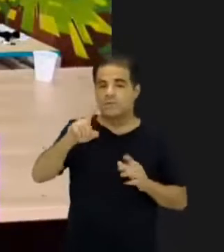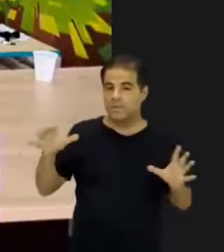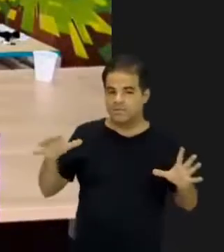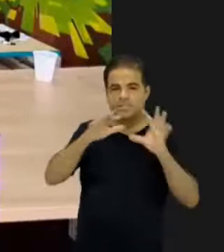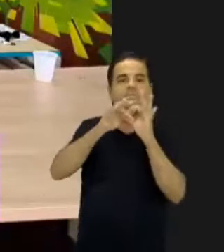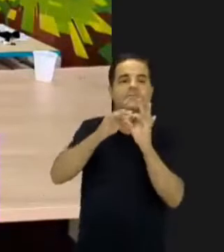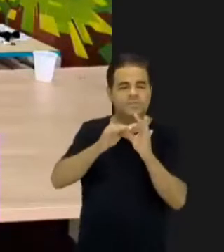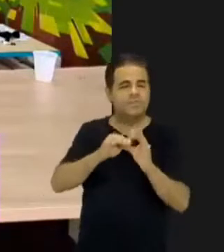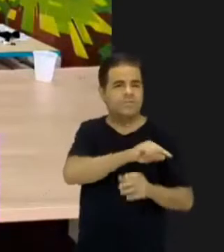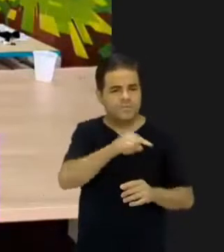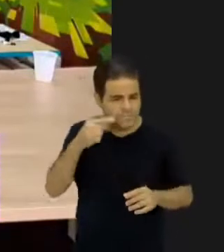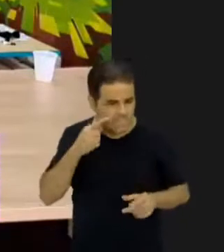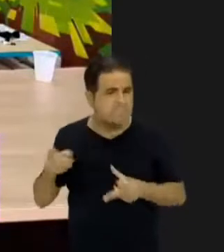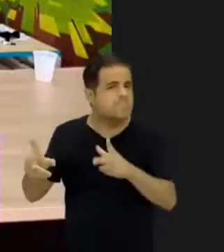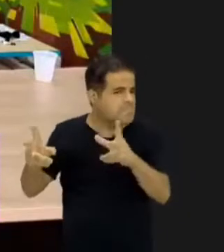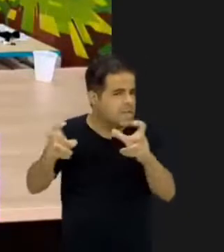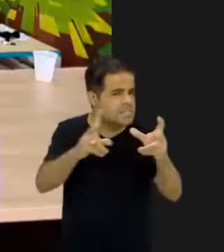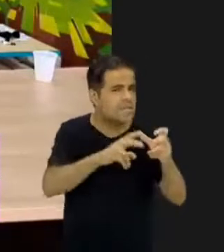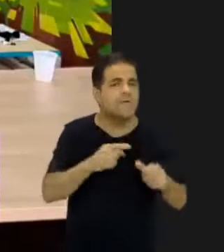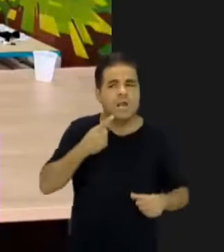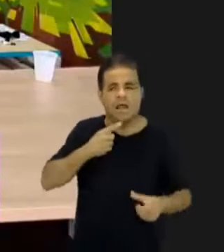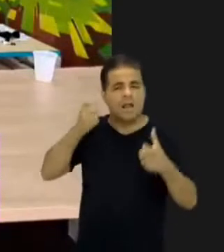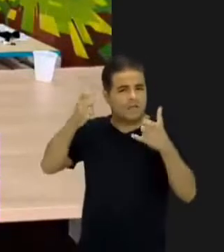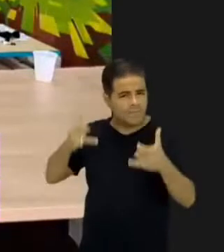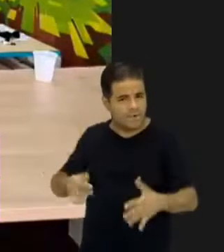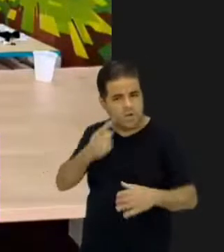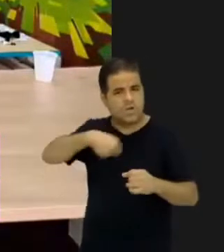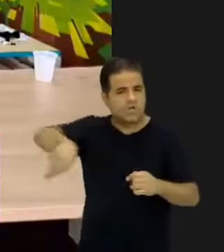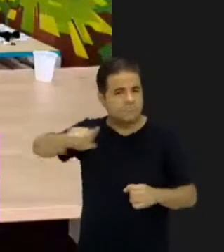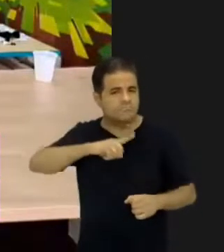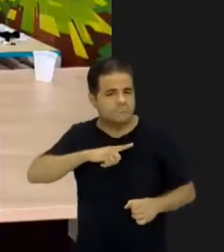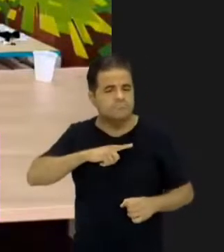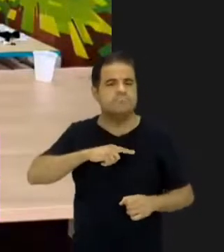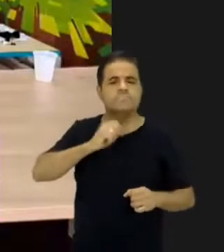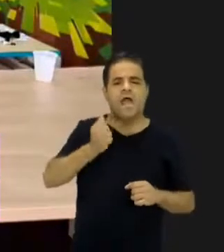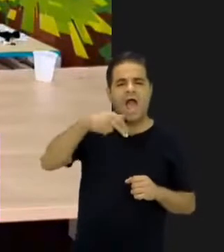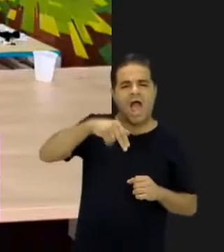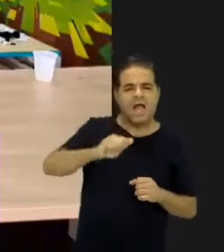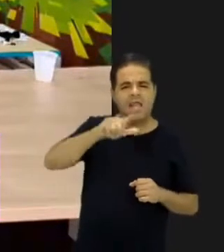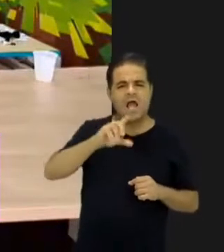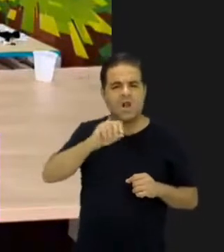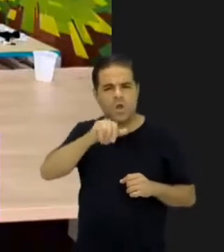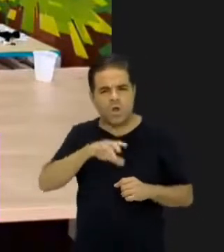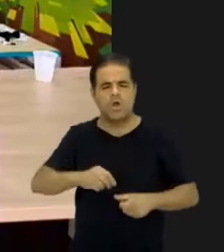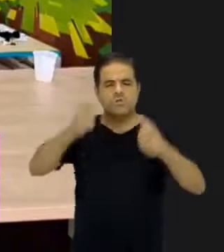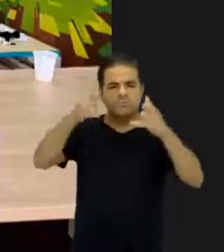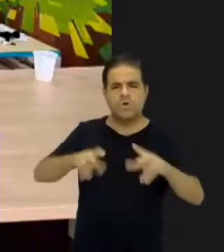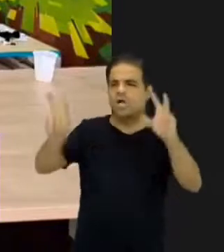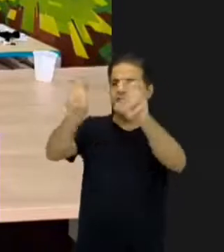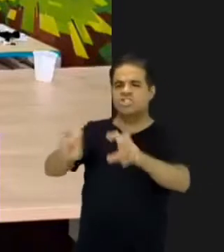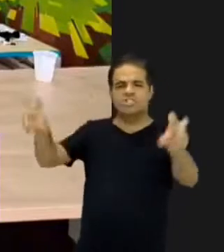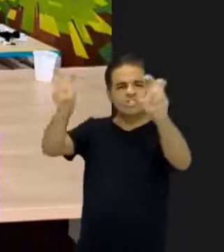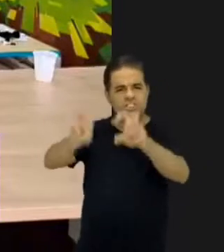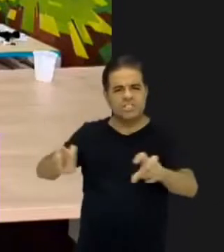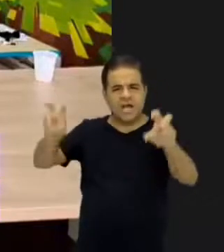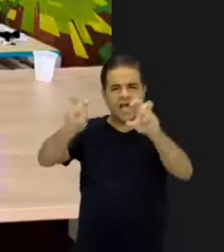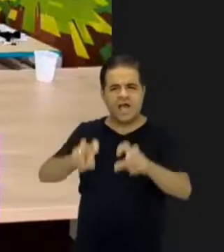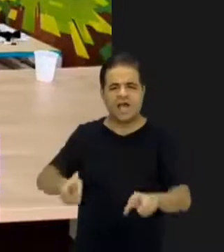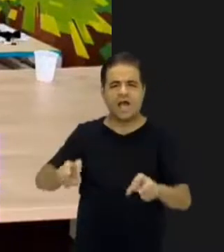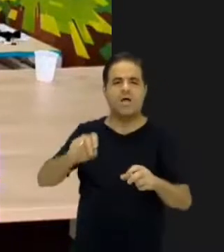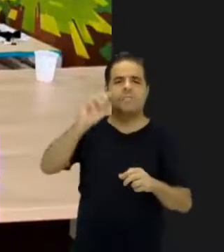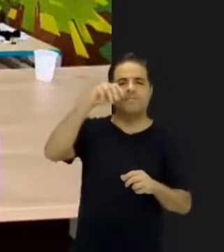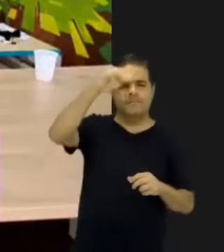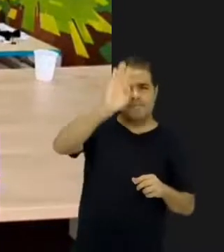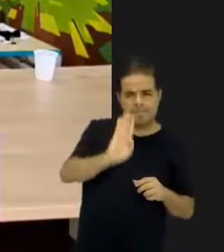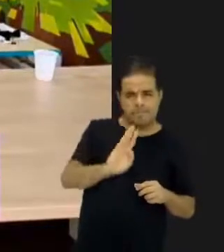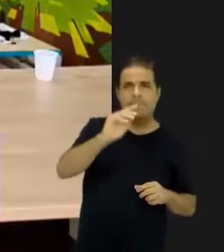Agora, vocês perceberam que ela falou alguns termos ali, falou em analógico, falou digital, falou